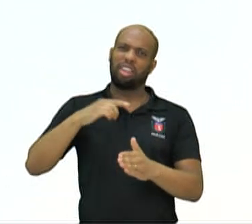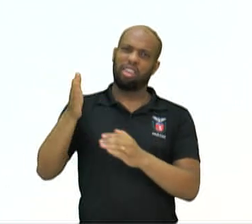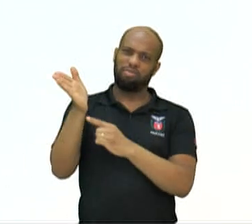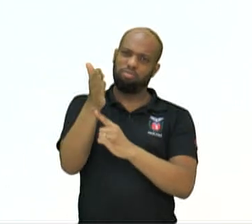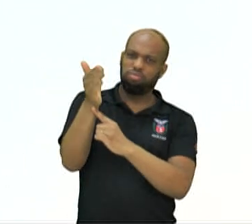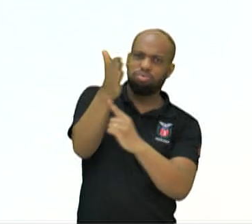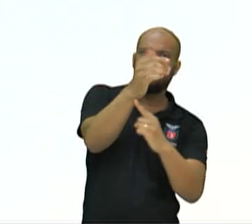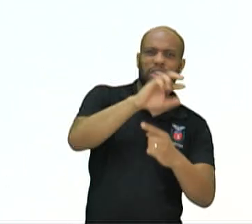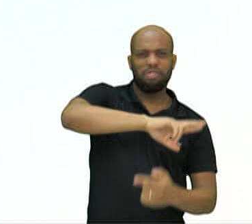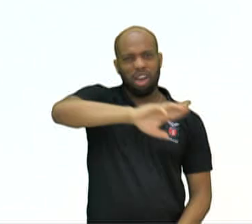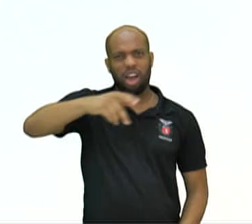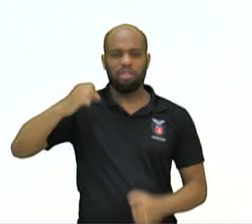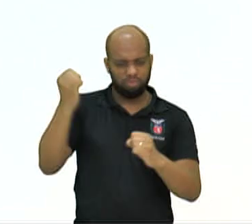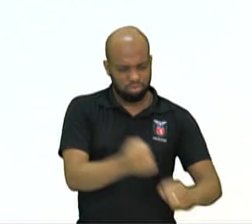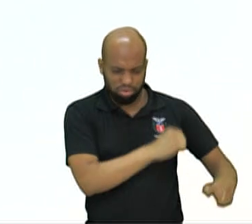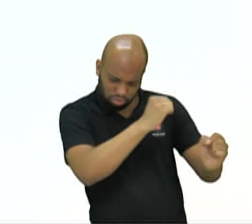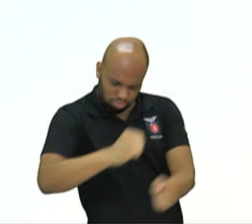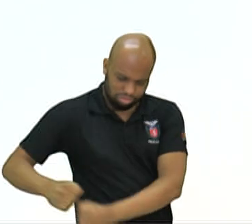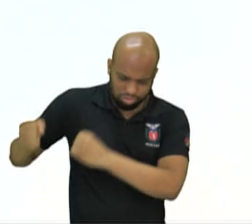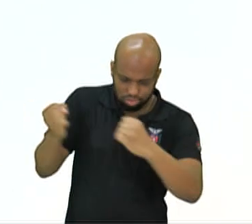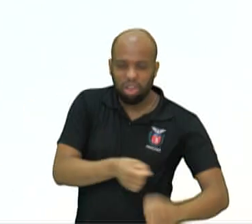canoa, caiaque.